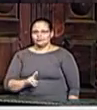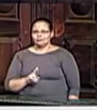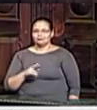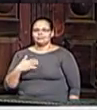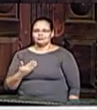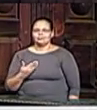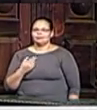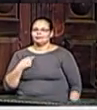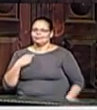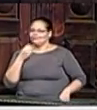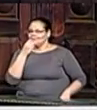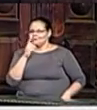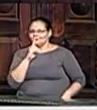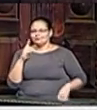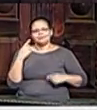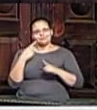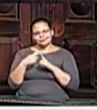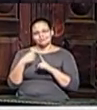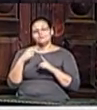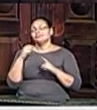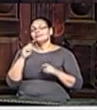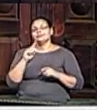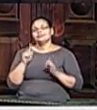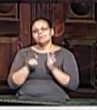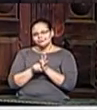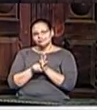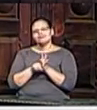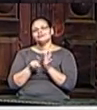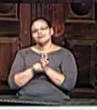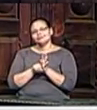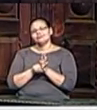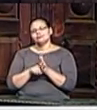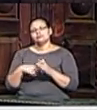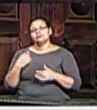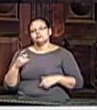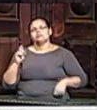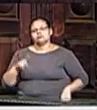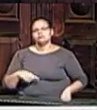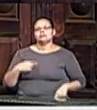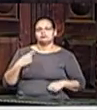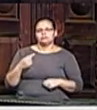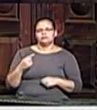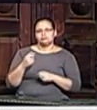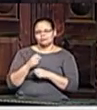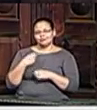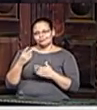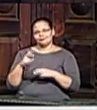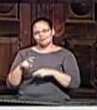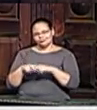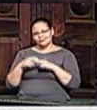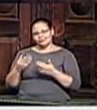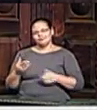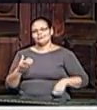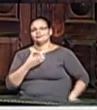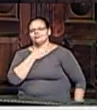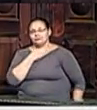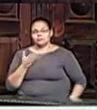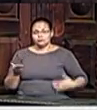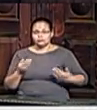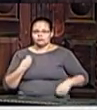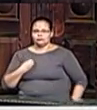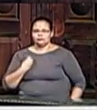era falado aí para as pessoas como radicais. Mas não era isso, porque a nossa radicalidade